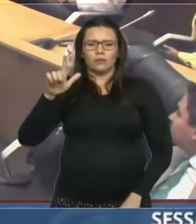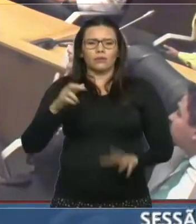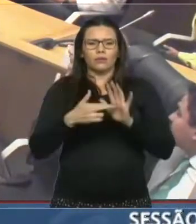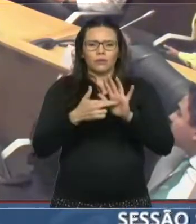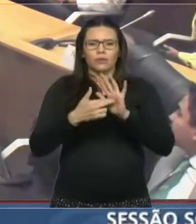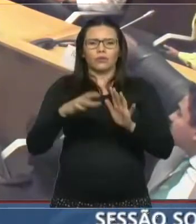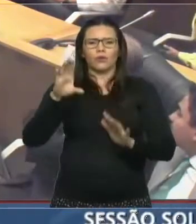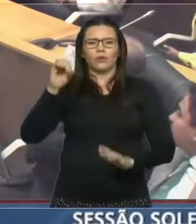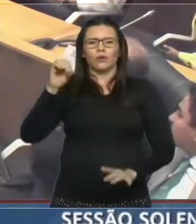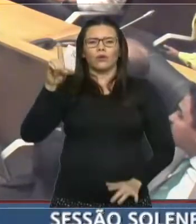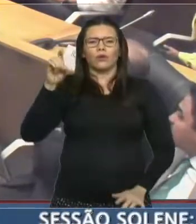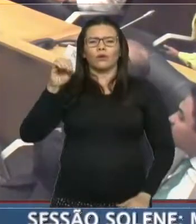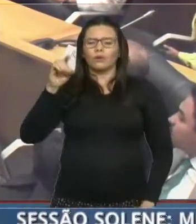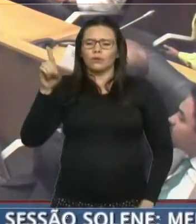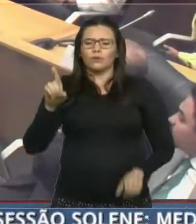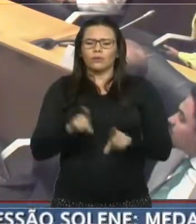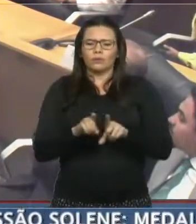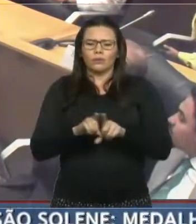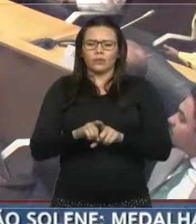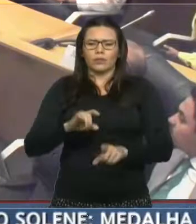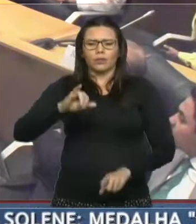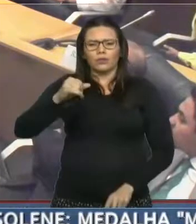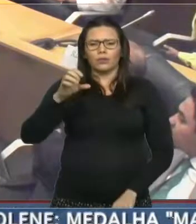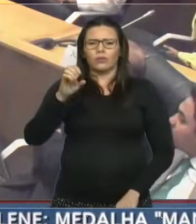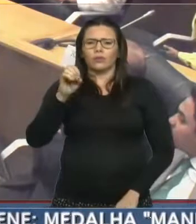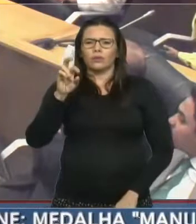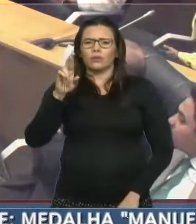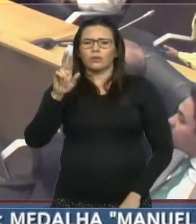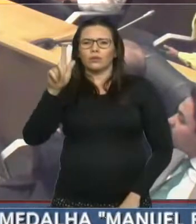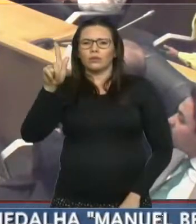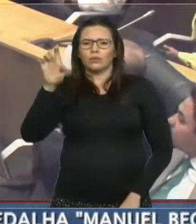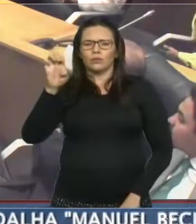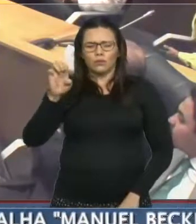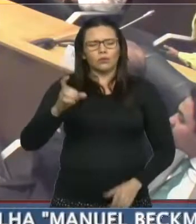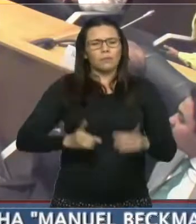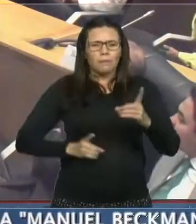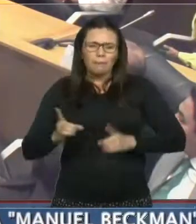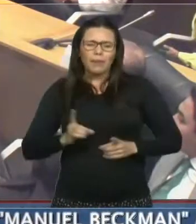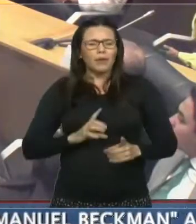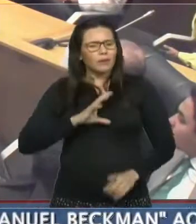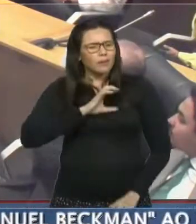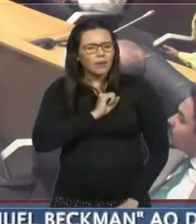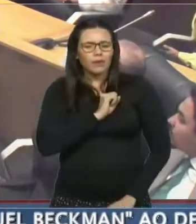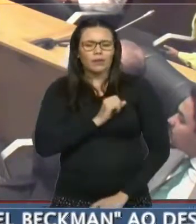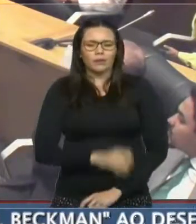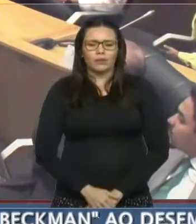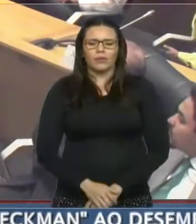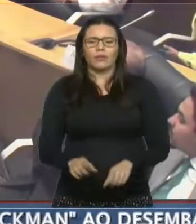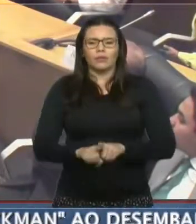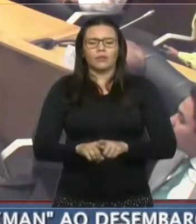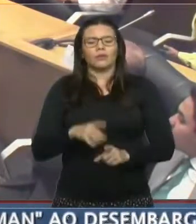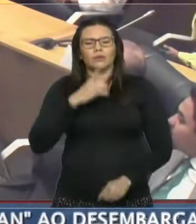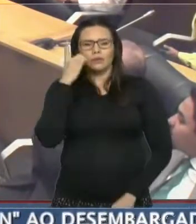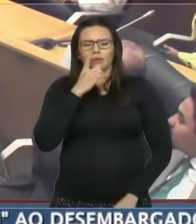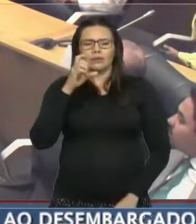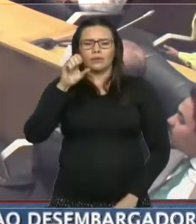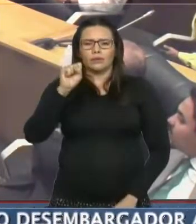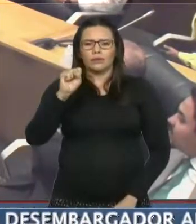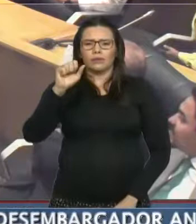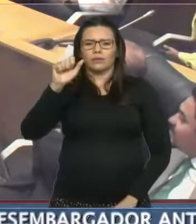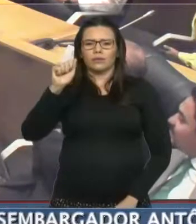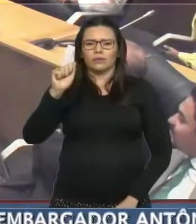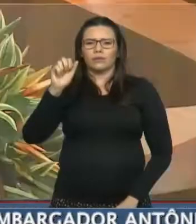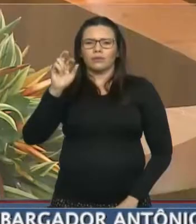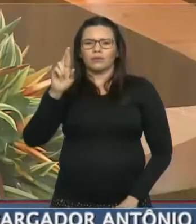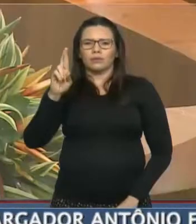Catê, meu querido primo, entendeu? Deputado Sarney, que aqui também... Então, isso